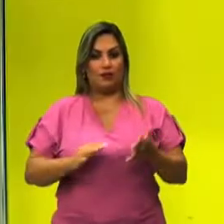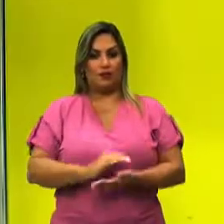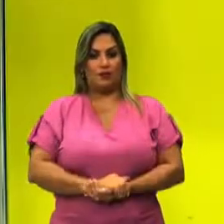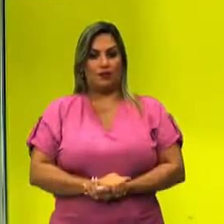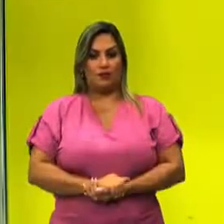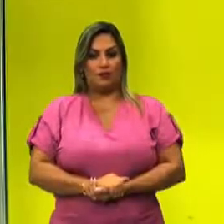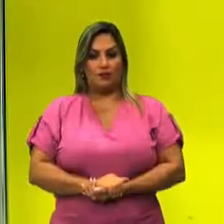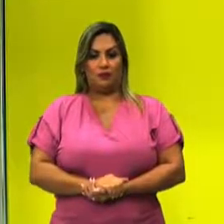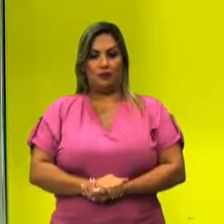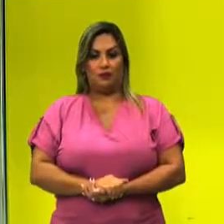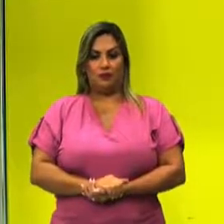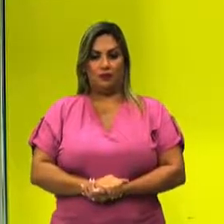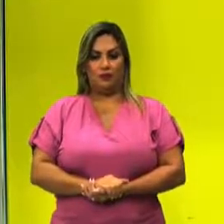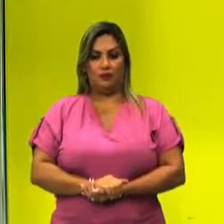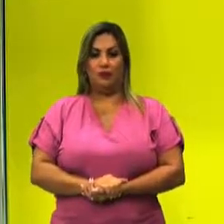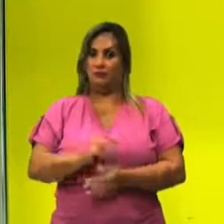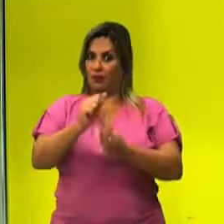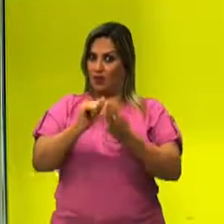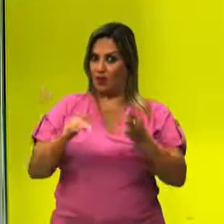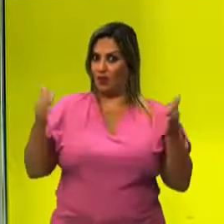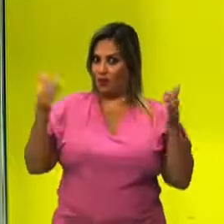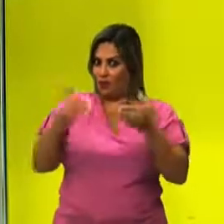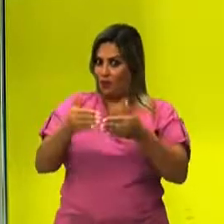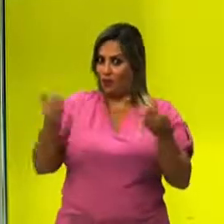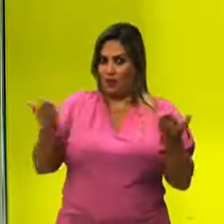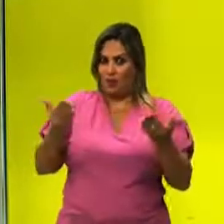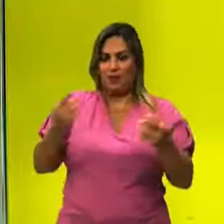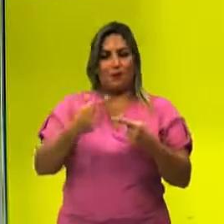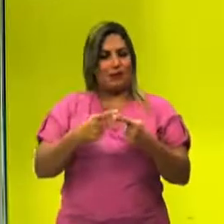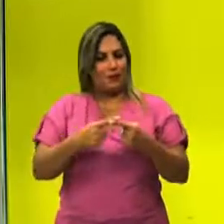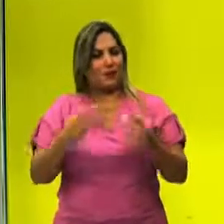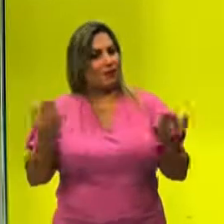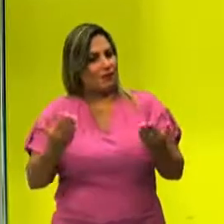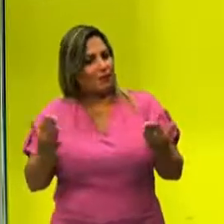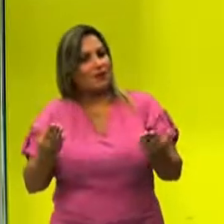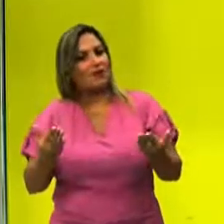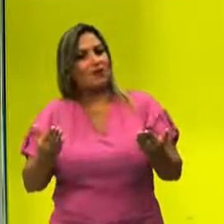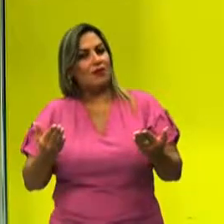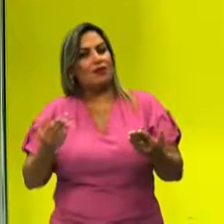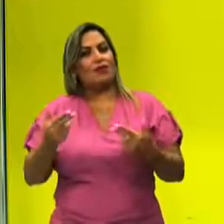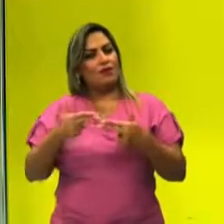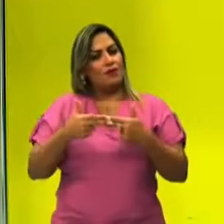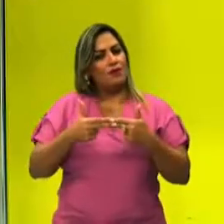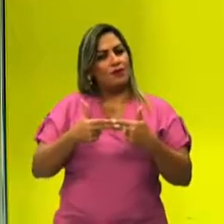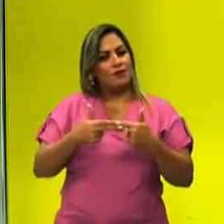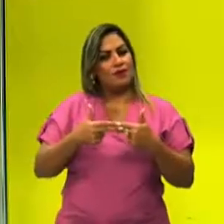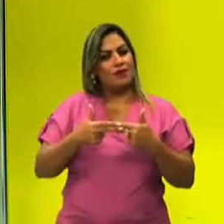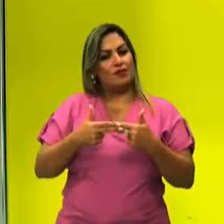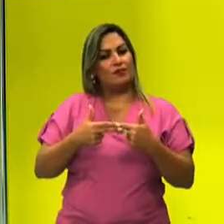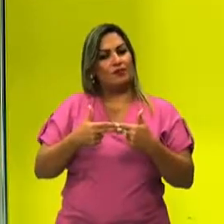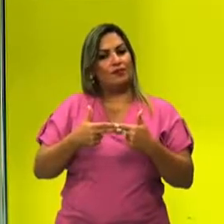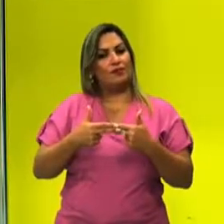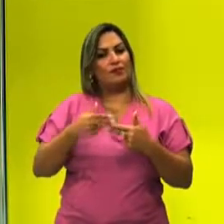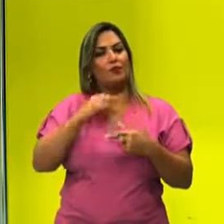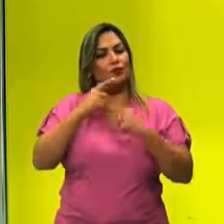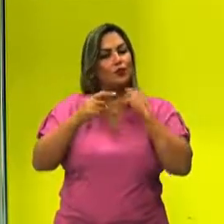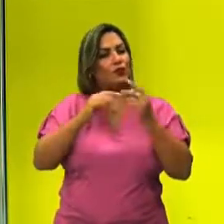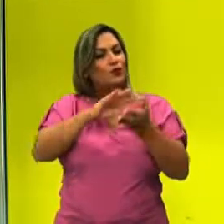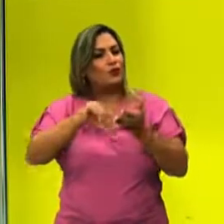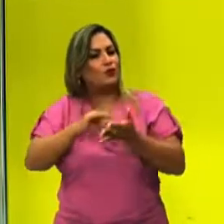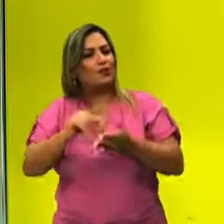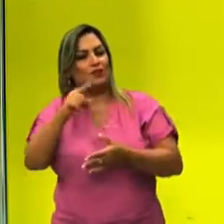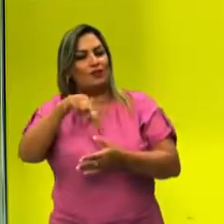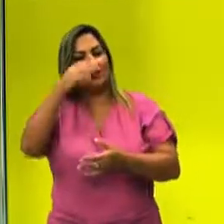atividade tá bom foco na atividade por quê Porque a partir de agora eu vou acabar com a sua